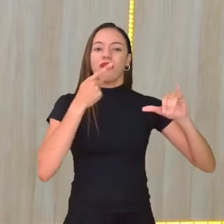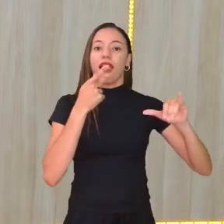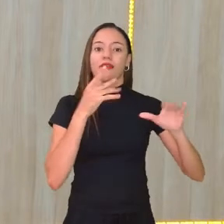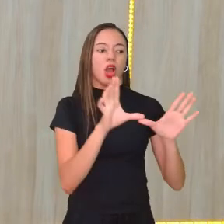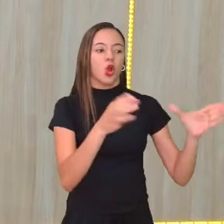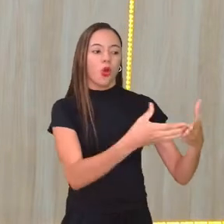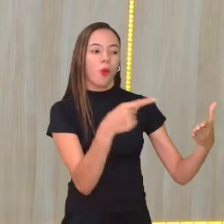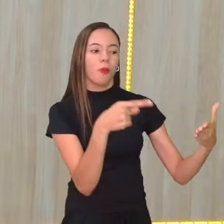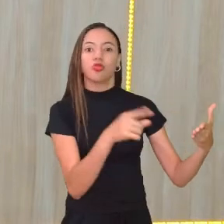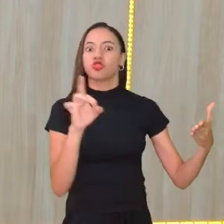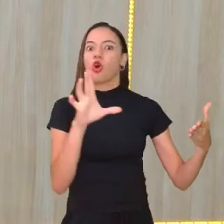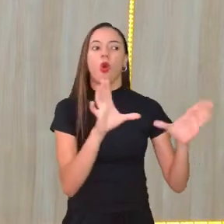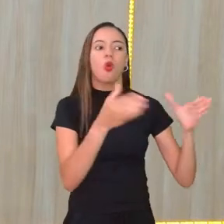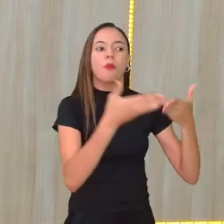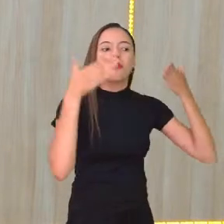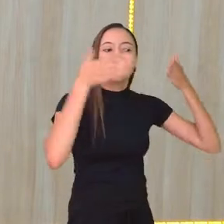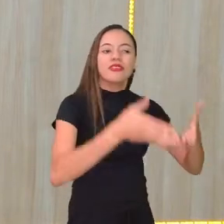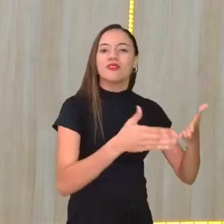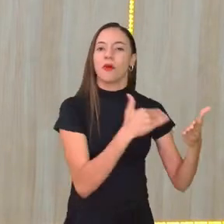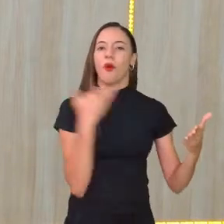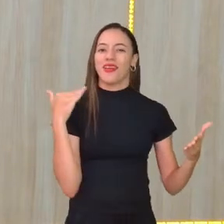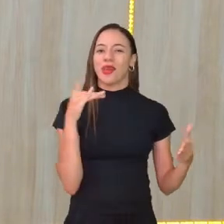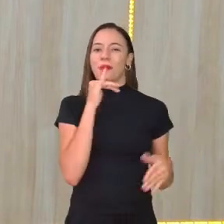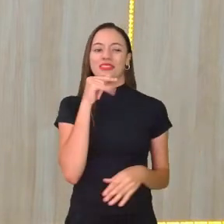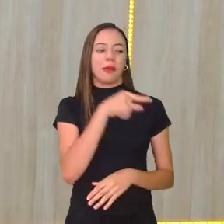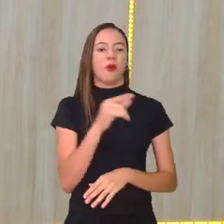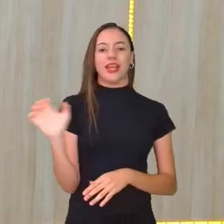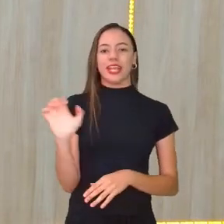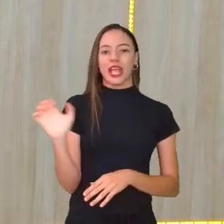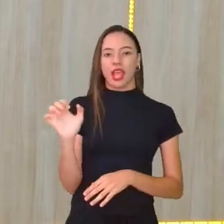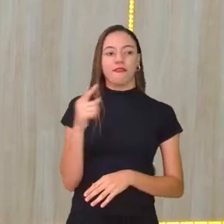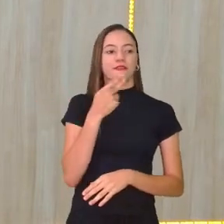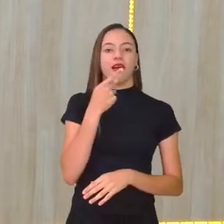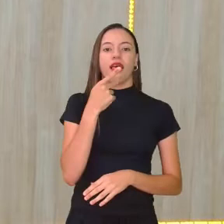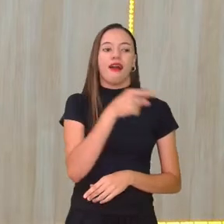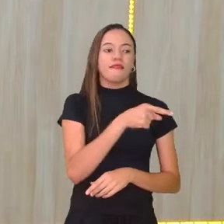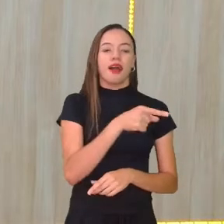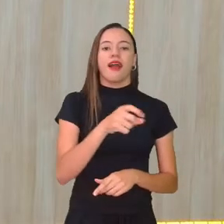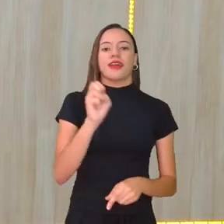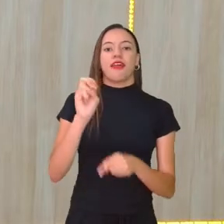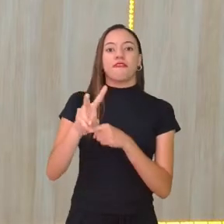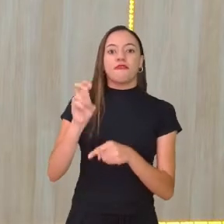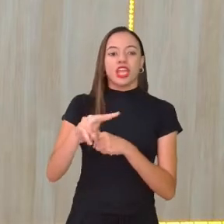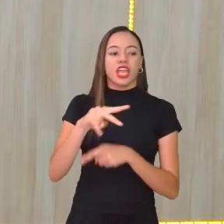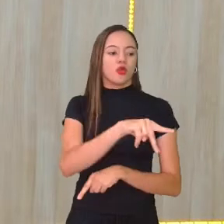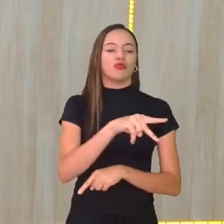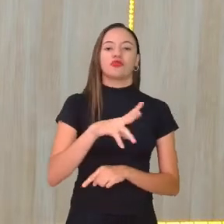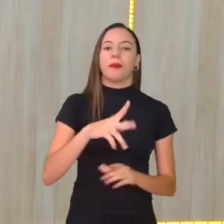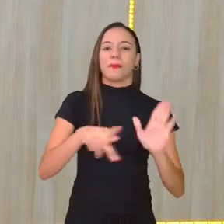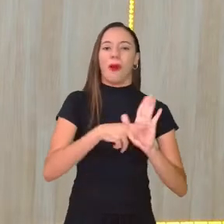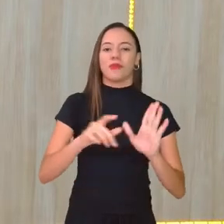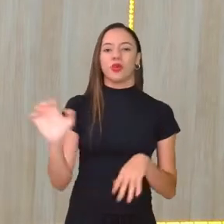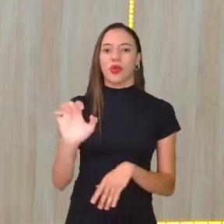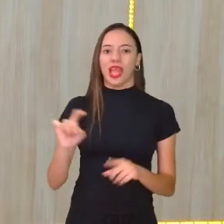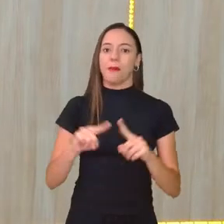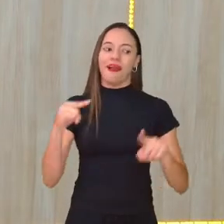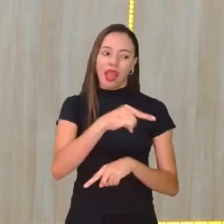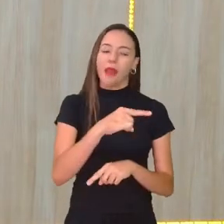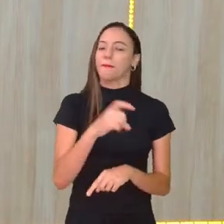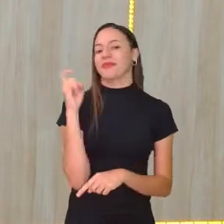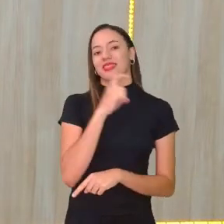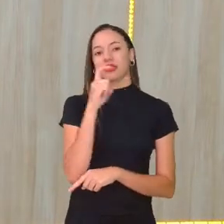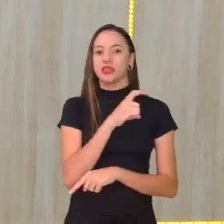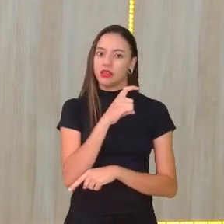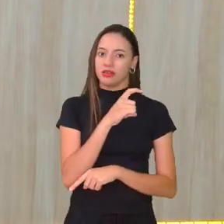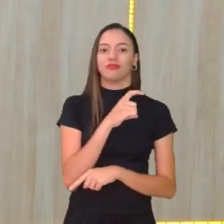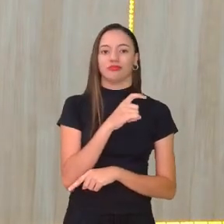homossexuais. Era chamar-se o vírus gay, quer dizer que só os gays pegavam. E a gente sabe que, além de preconceito, sabemos que isso não é verdade, né? Então,